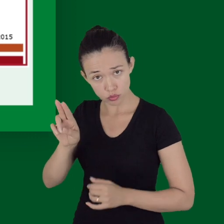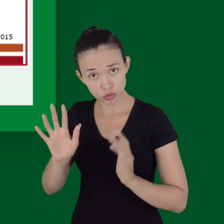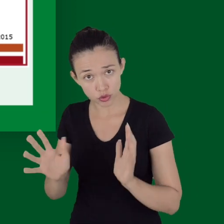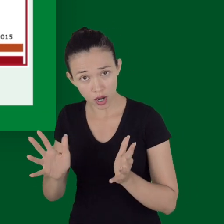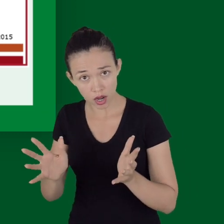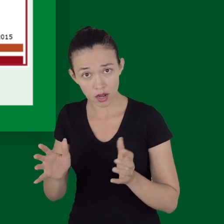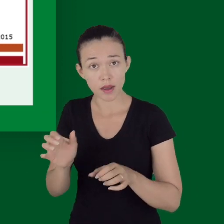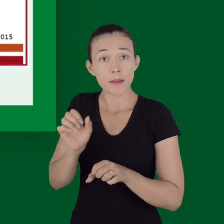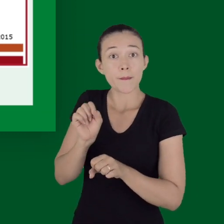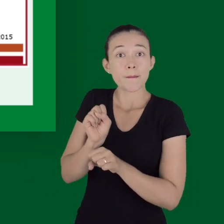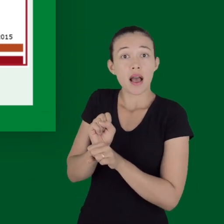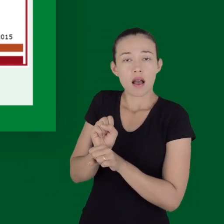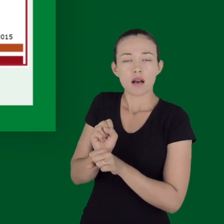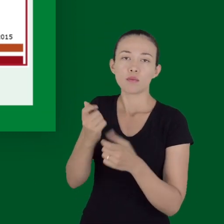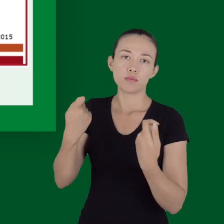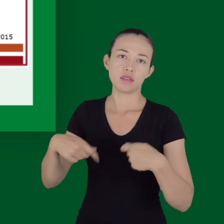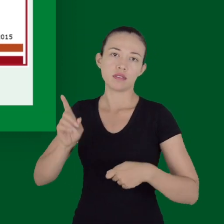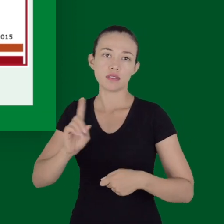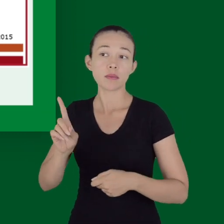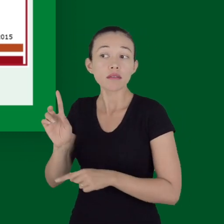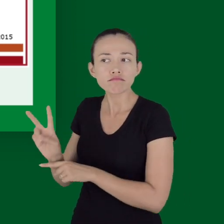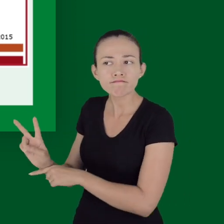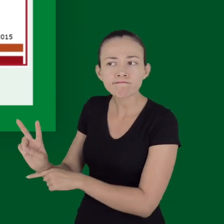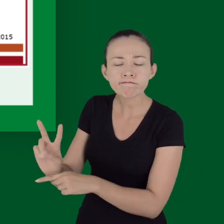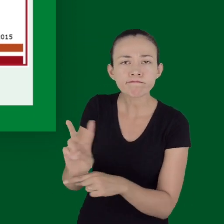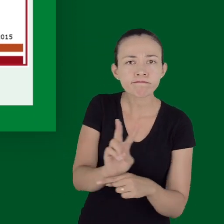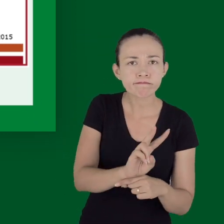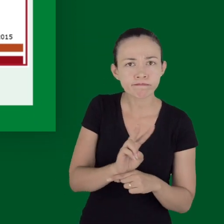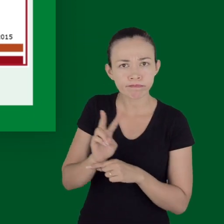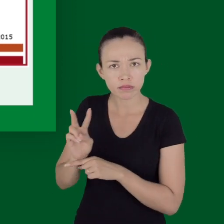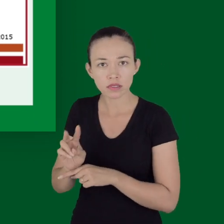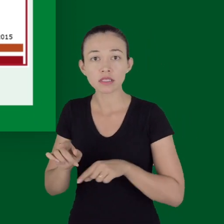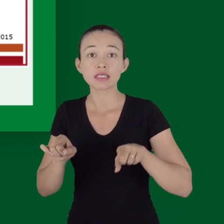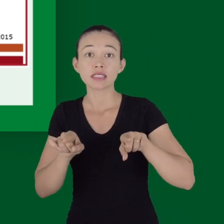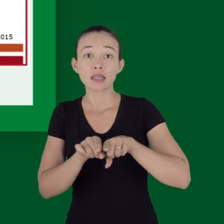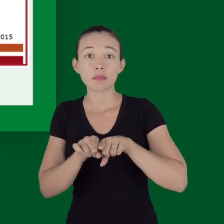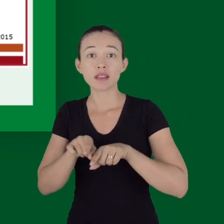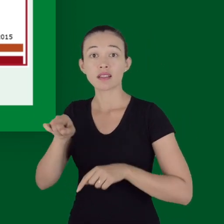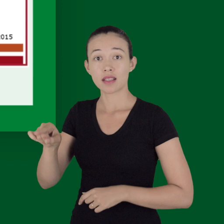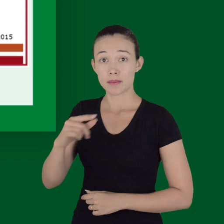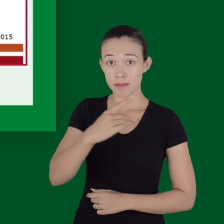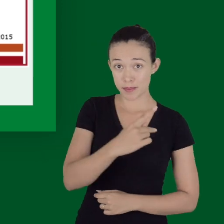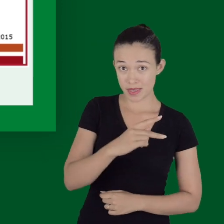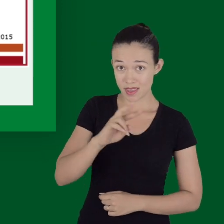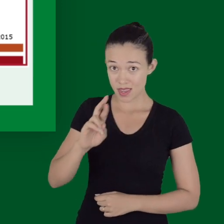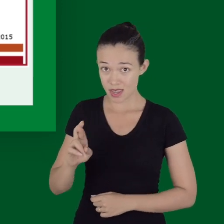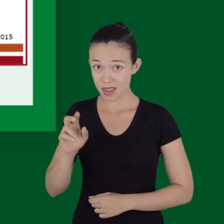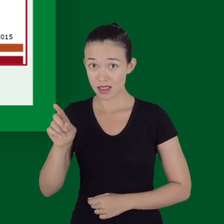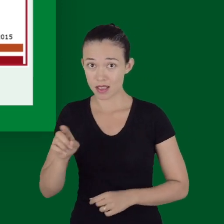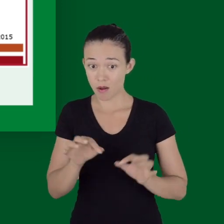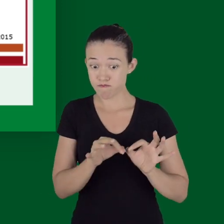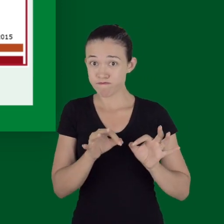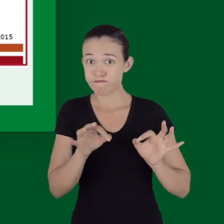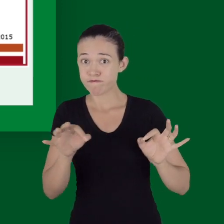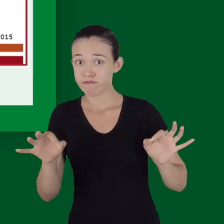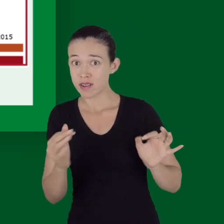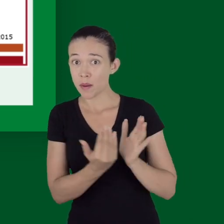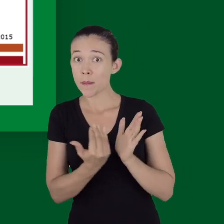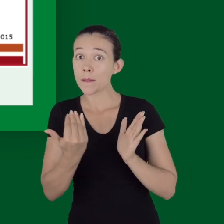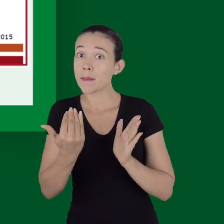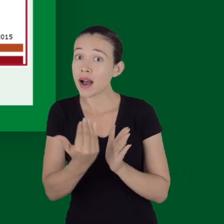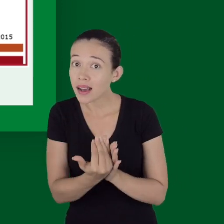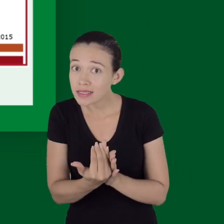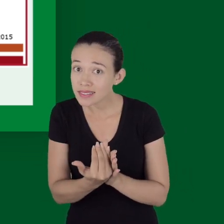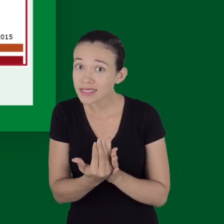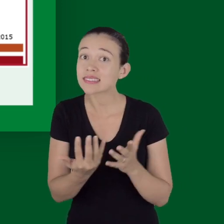precisa suspender, mas deve-se ficar vigilante em relação a isso. Mas preocupar quando esse PR for muito alargado, né? Que aí a